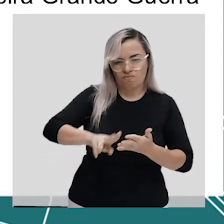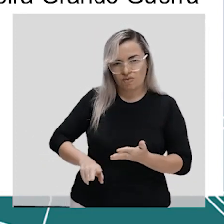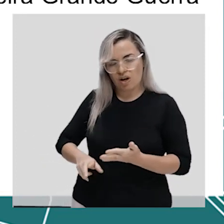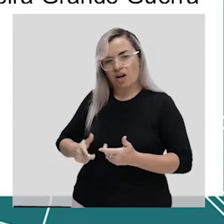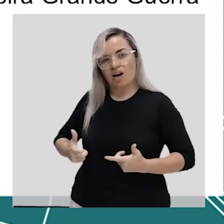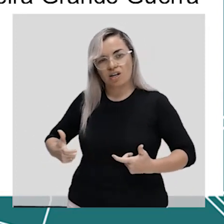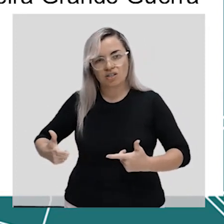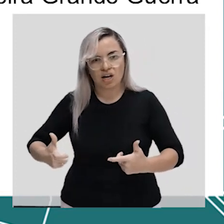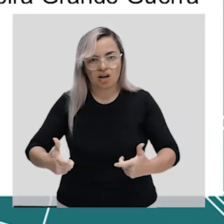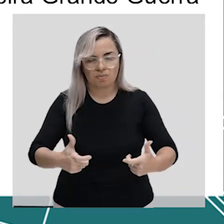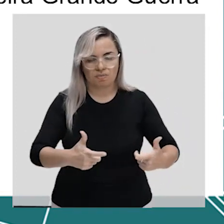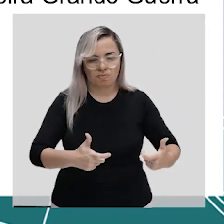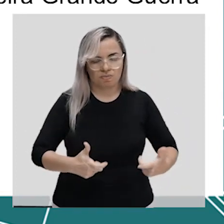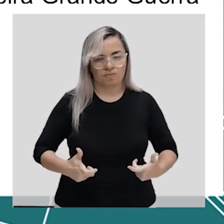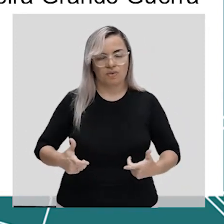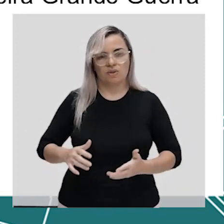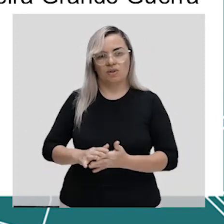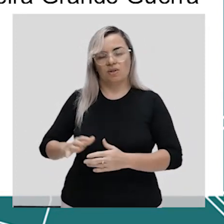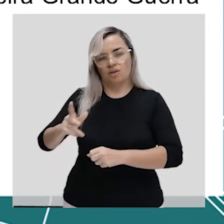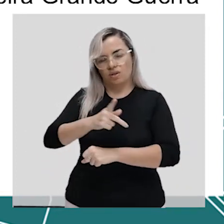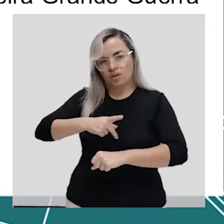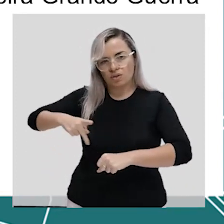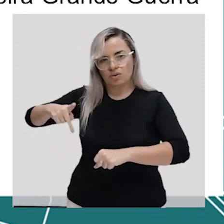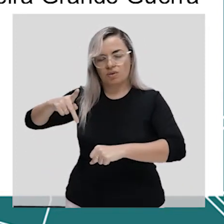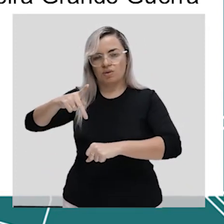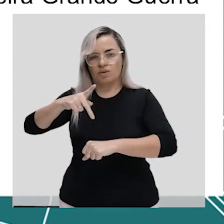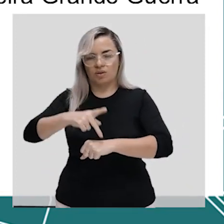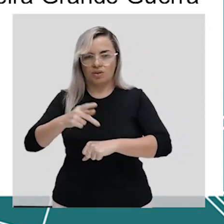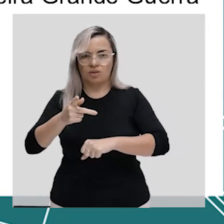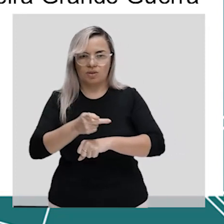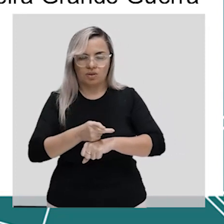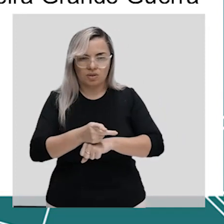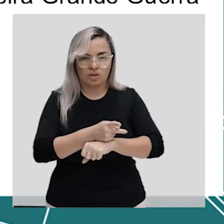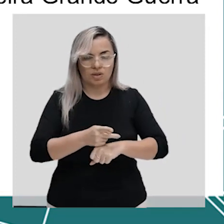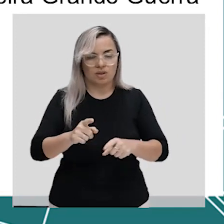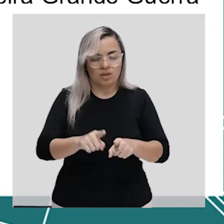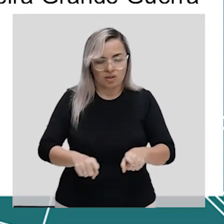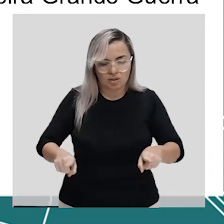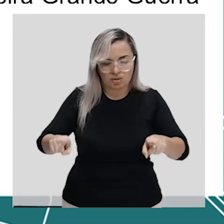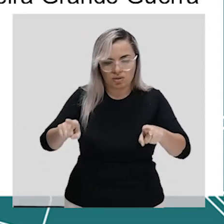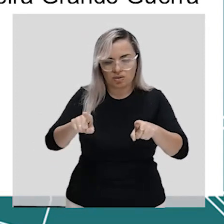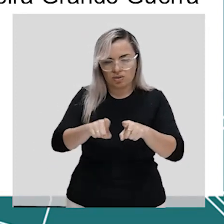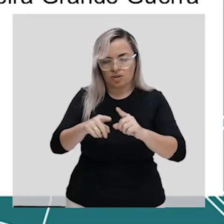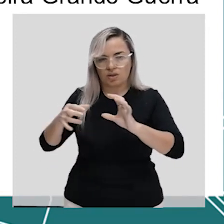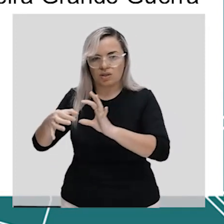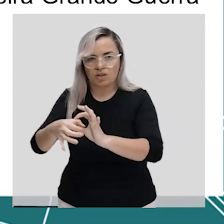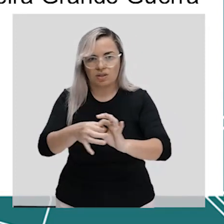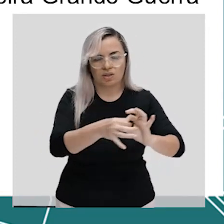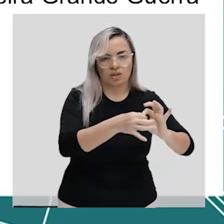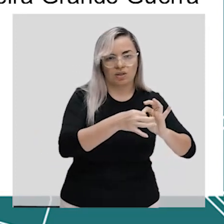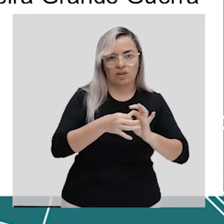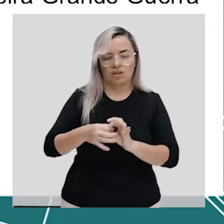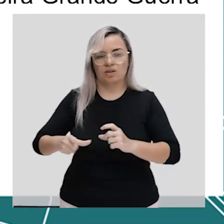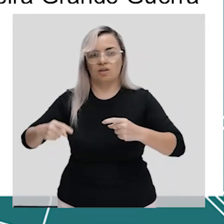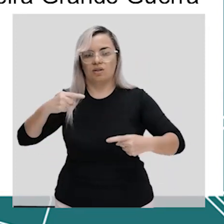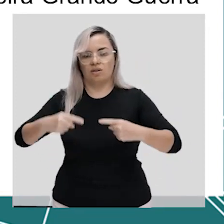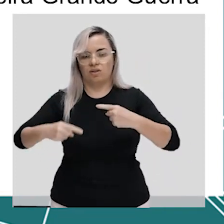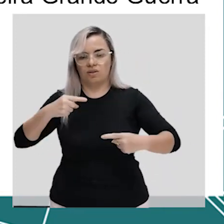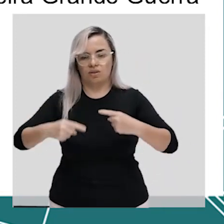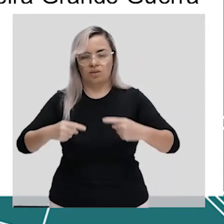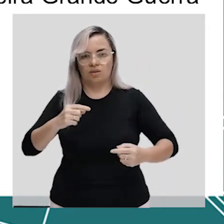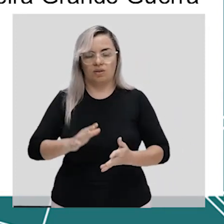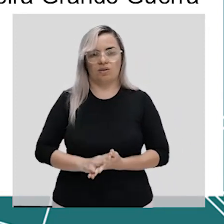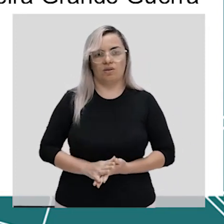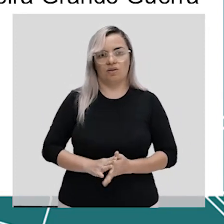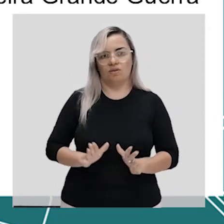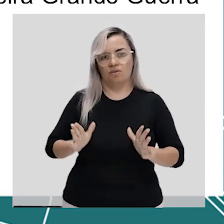corrida armamentista. Os países realizando uma política de alianças. Onde essa corrida armamentista